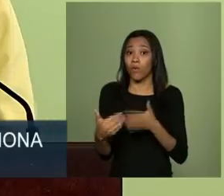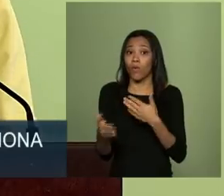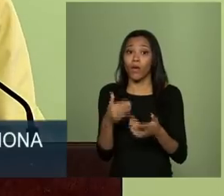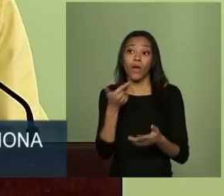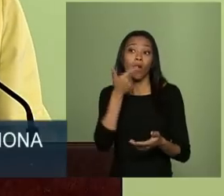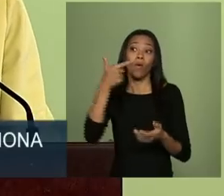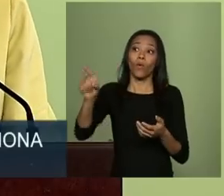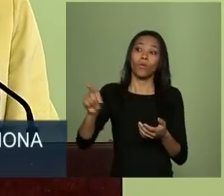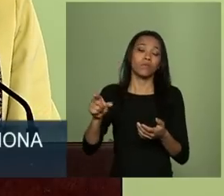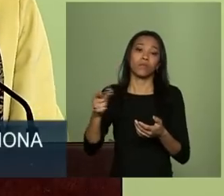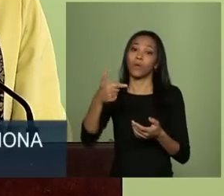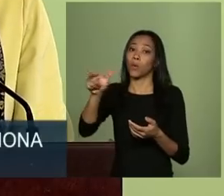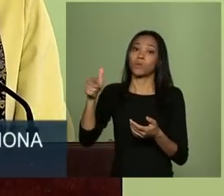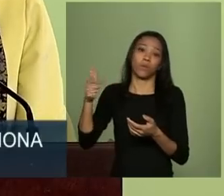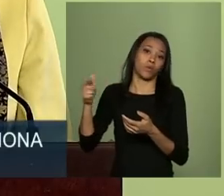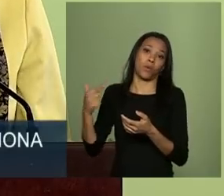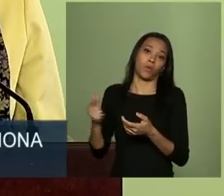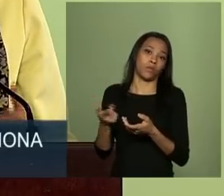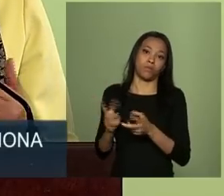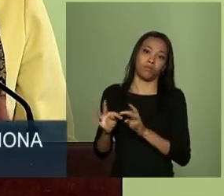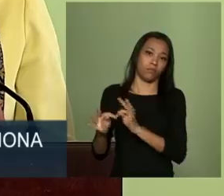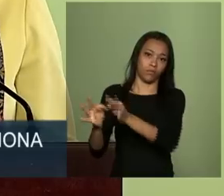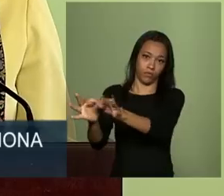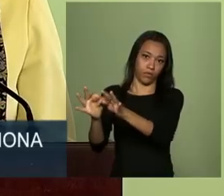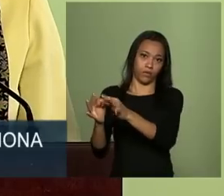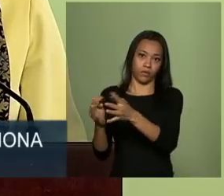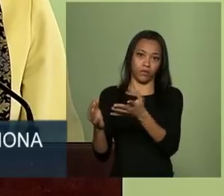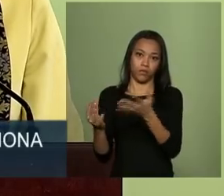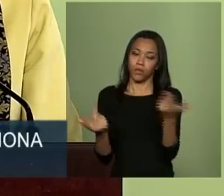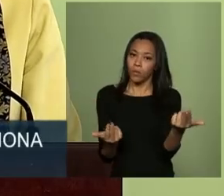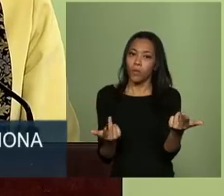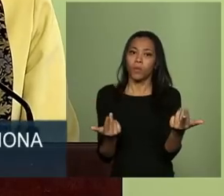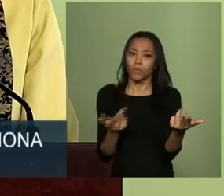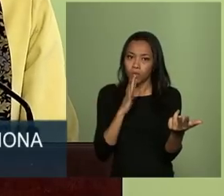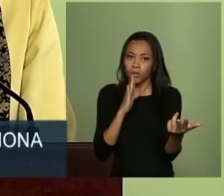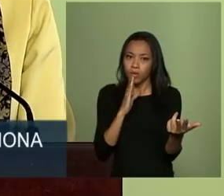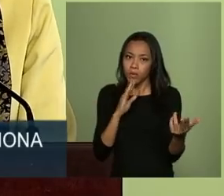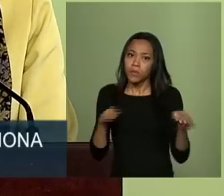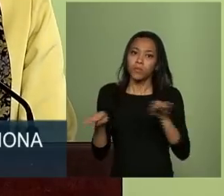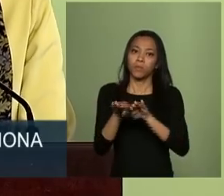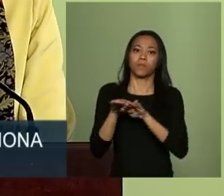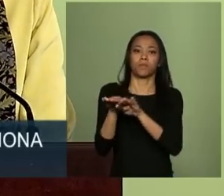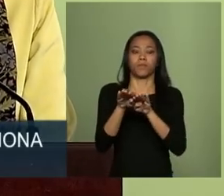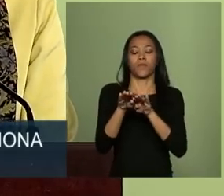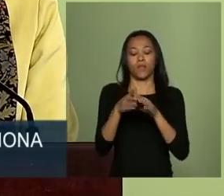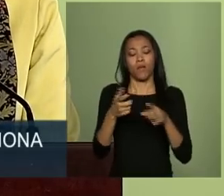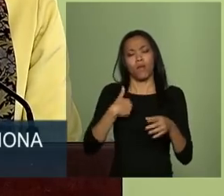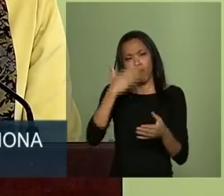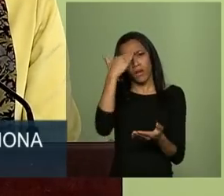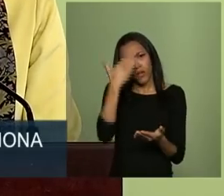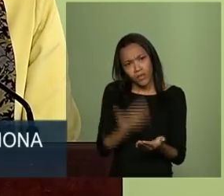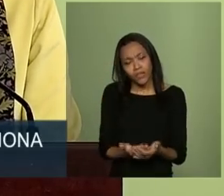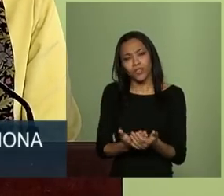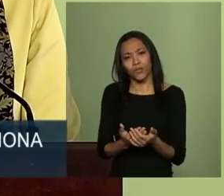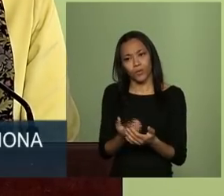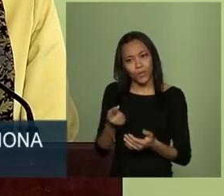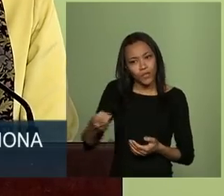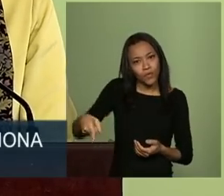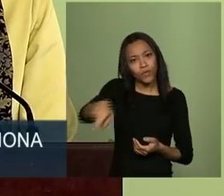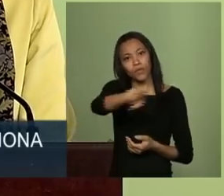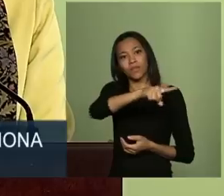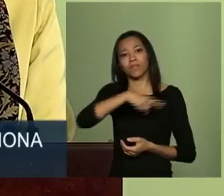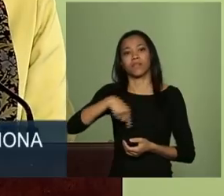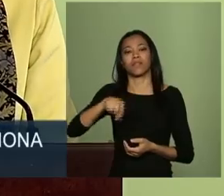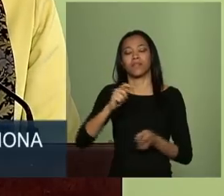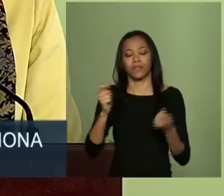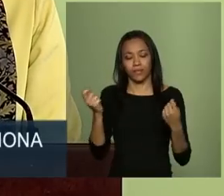mais moderna que seja. Então, eu acredito muito que vocês são capazes de fazer